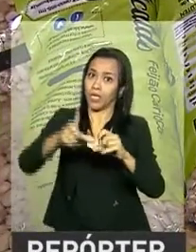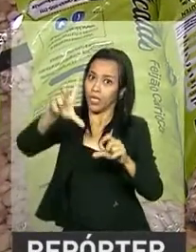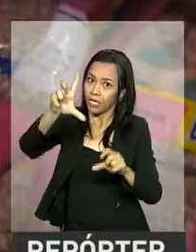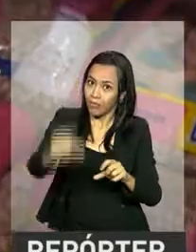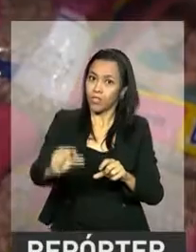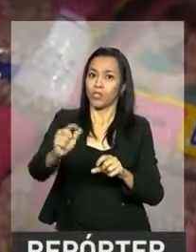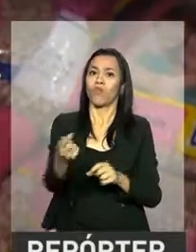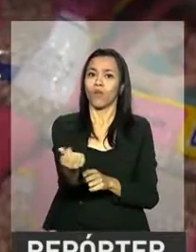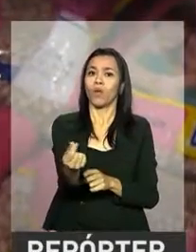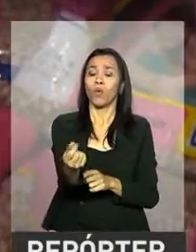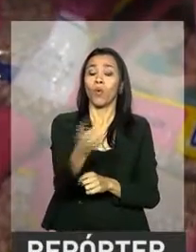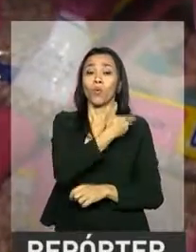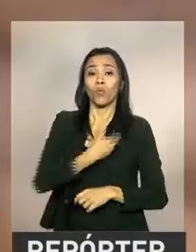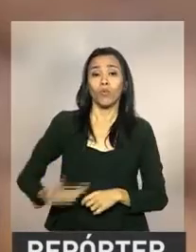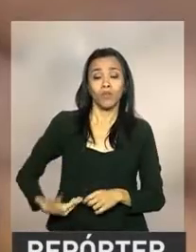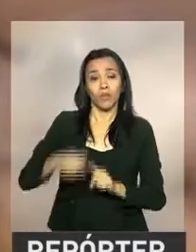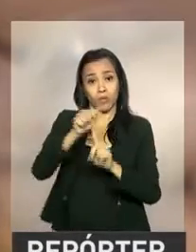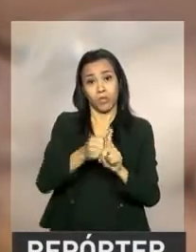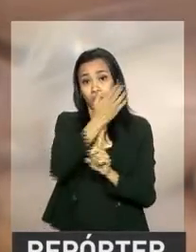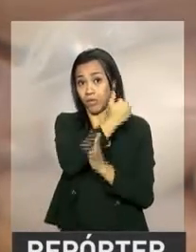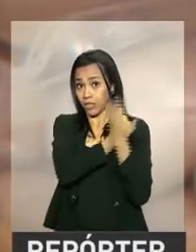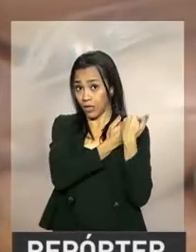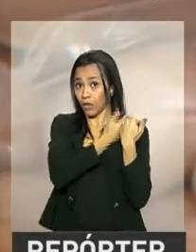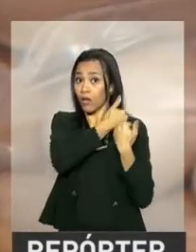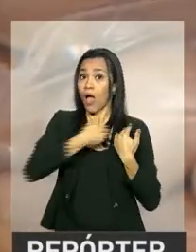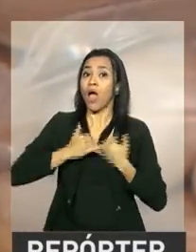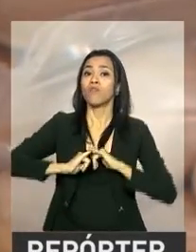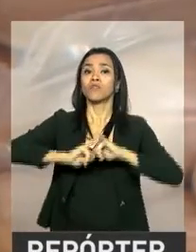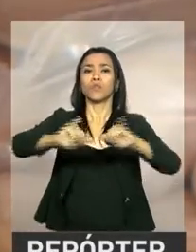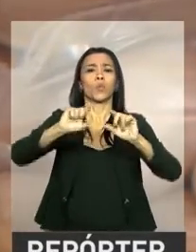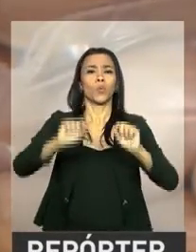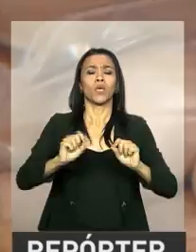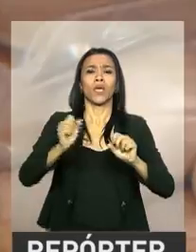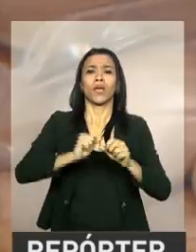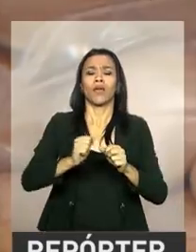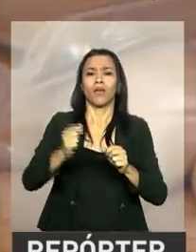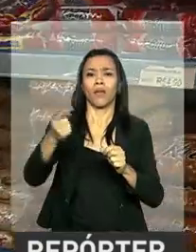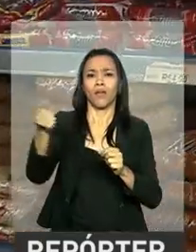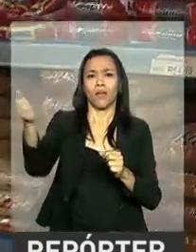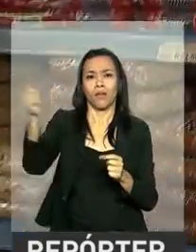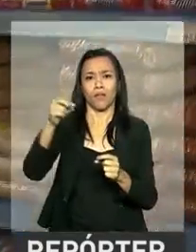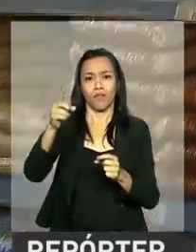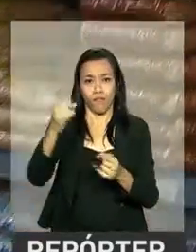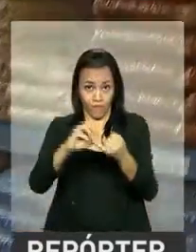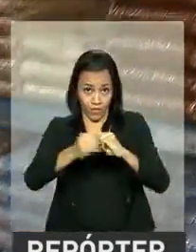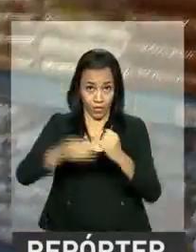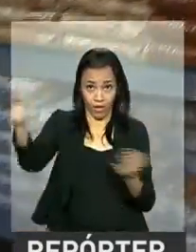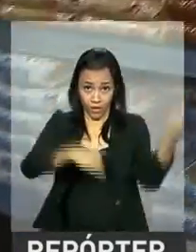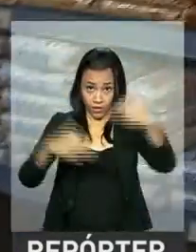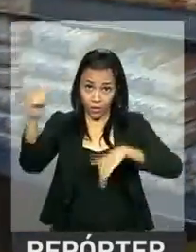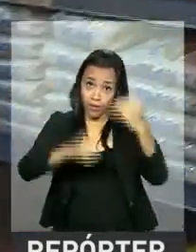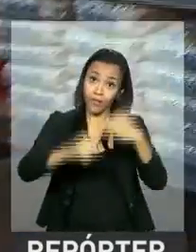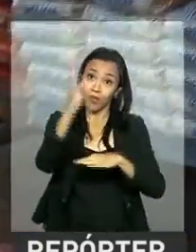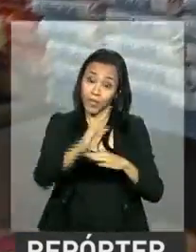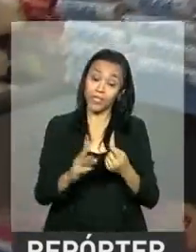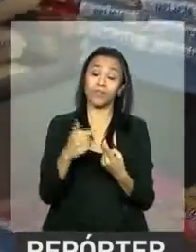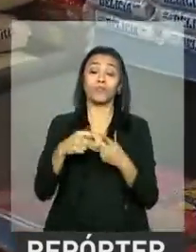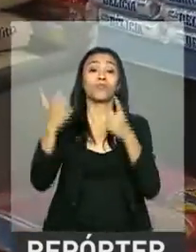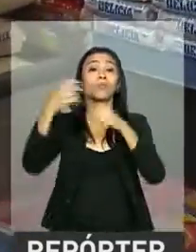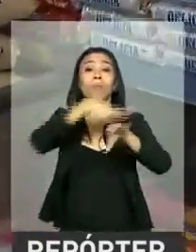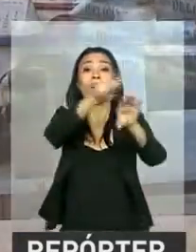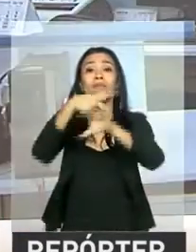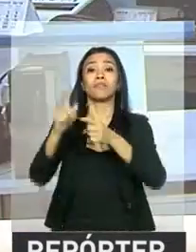anunciou no mês passado a liberação da importação do produto da argentina paraguai e também da